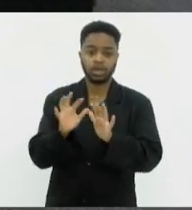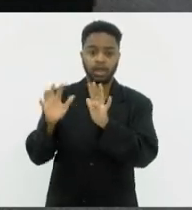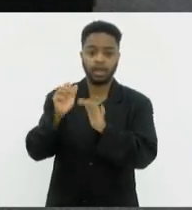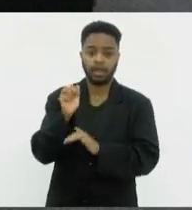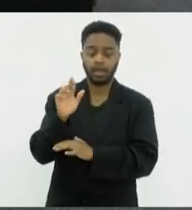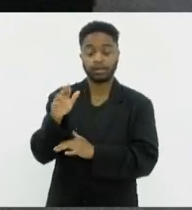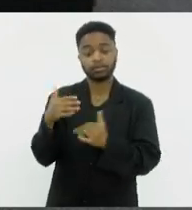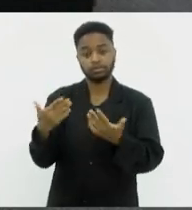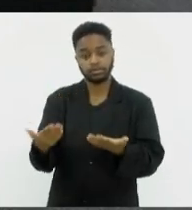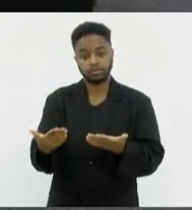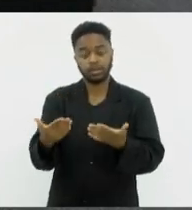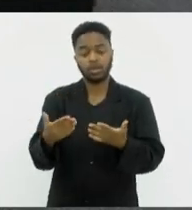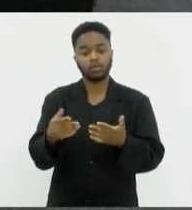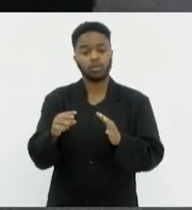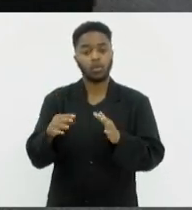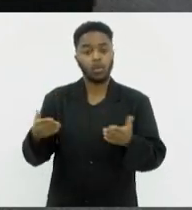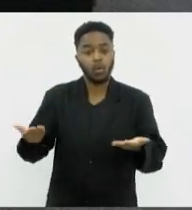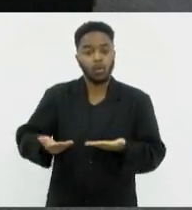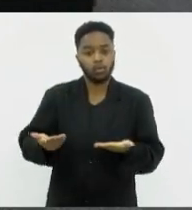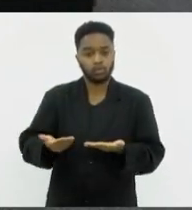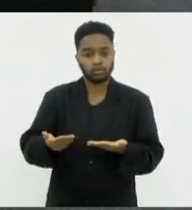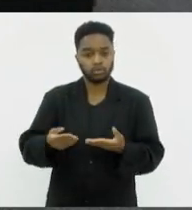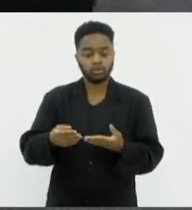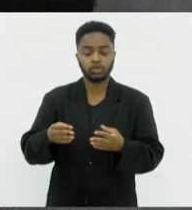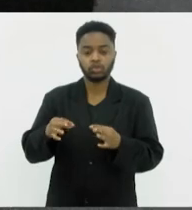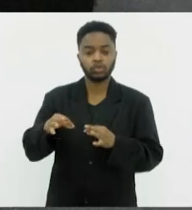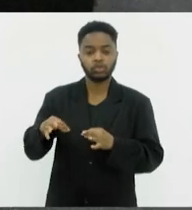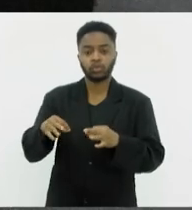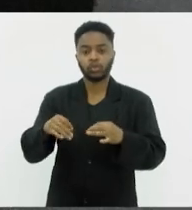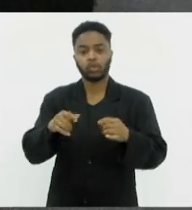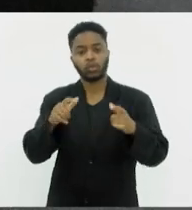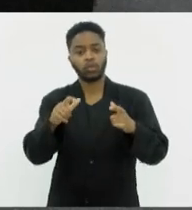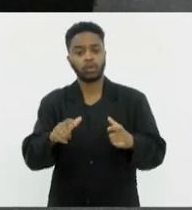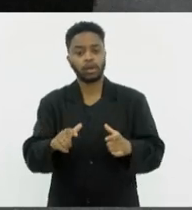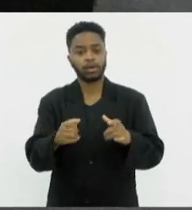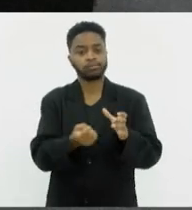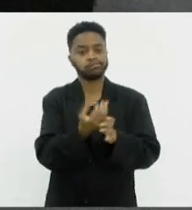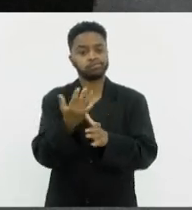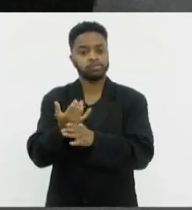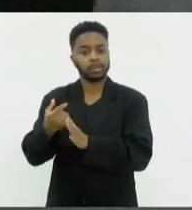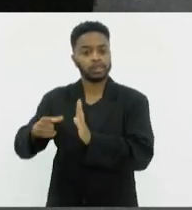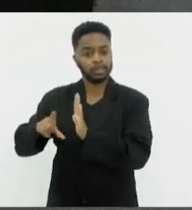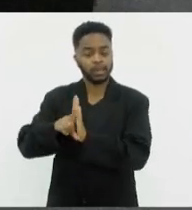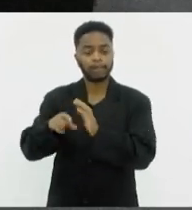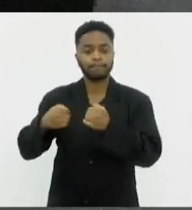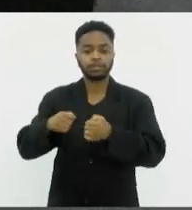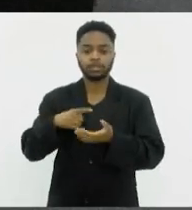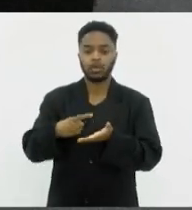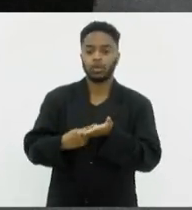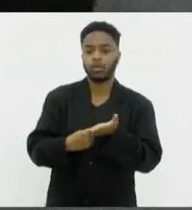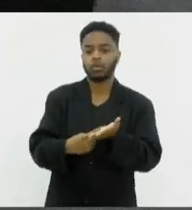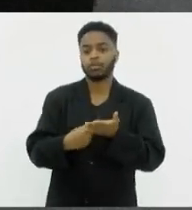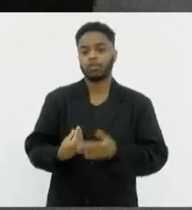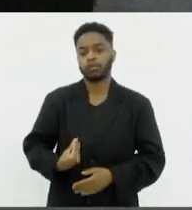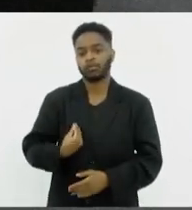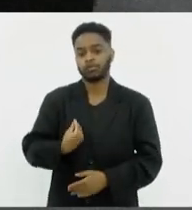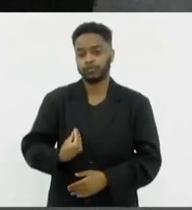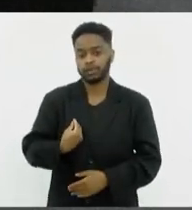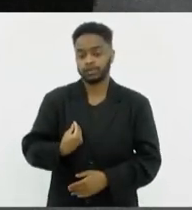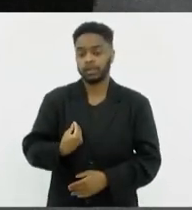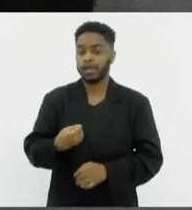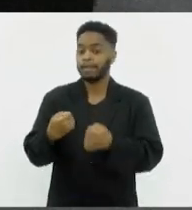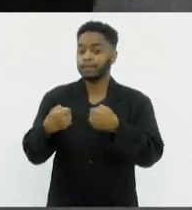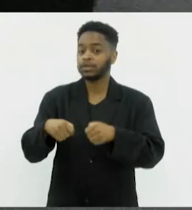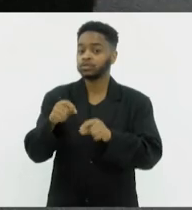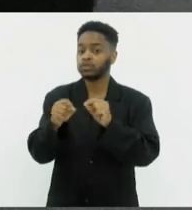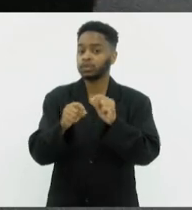casas legislativas hoje, comprometidas com a vida, com a dignidade humana, deveriam